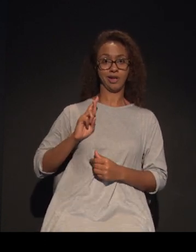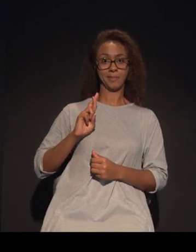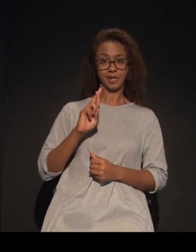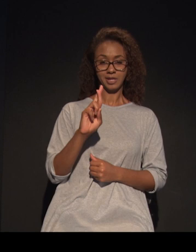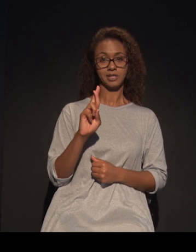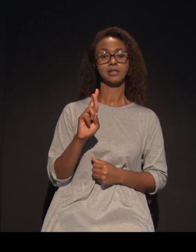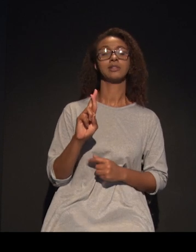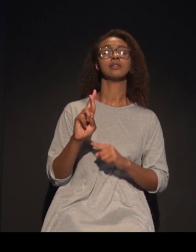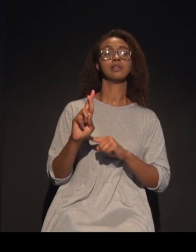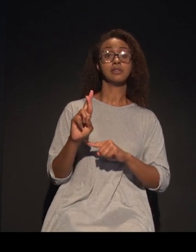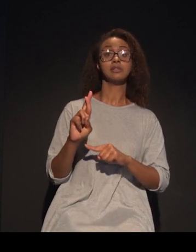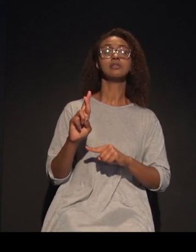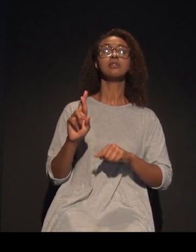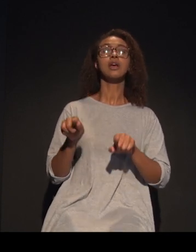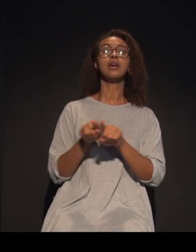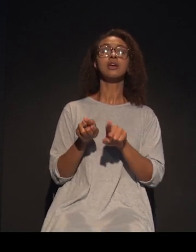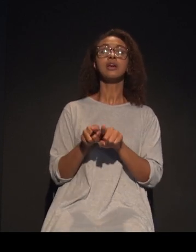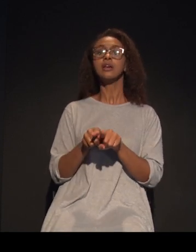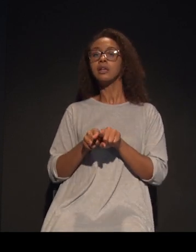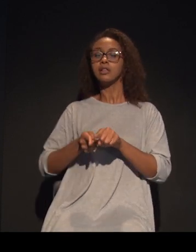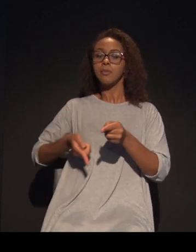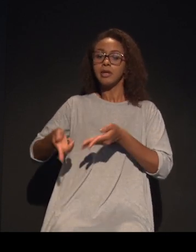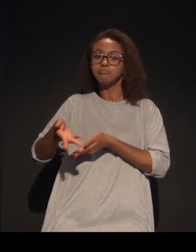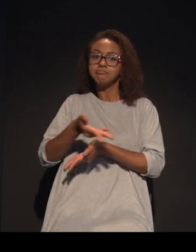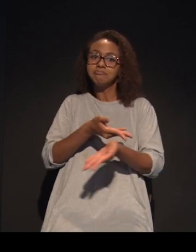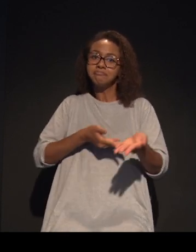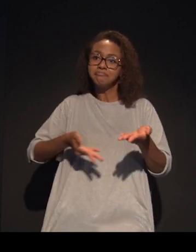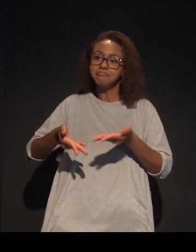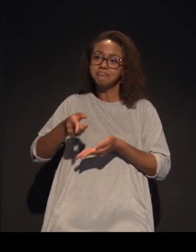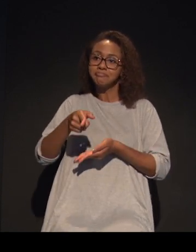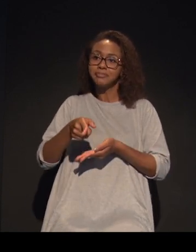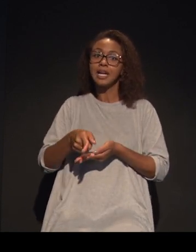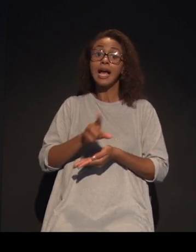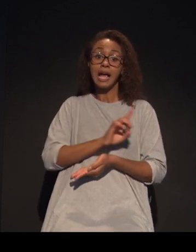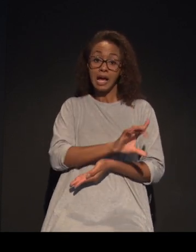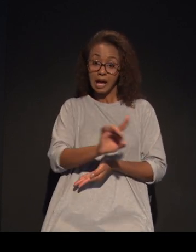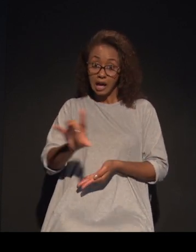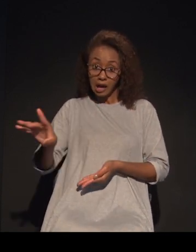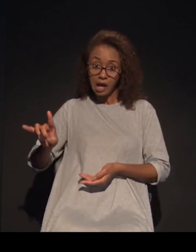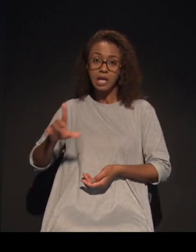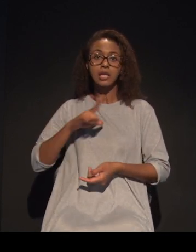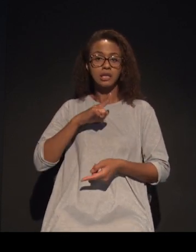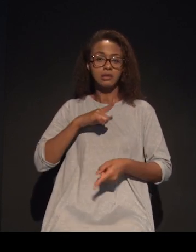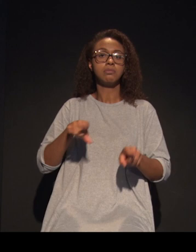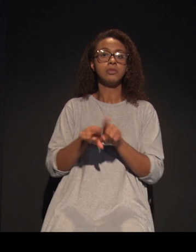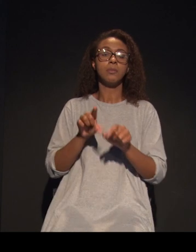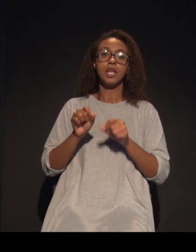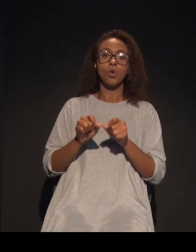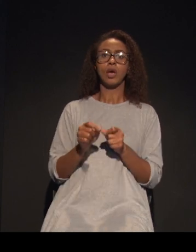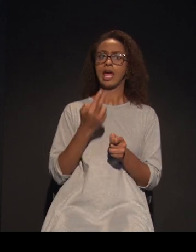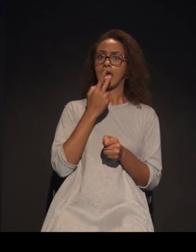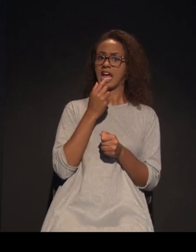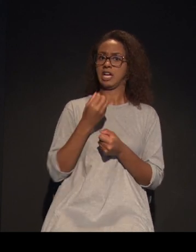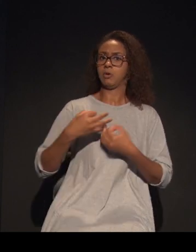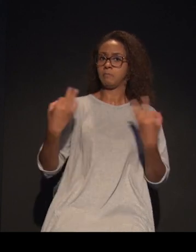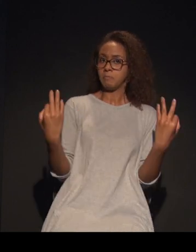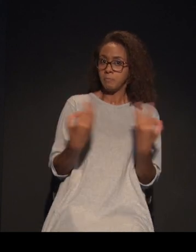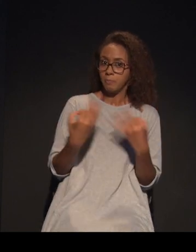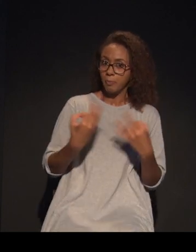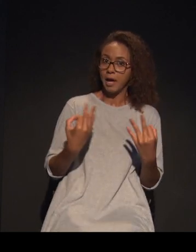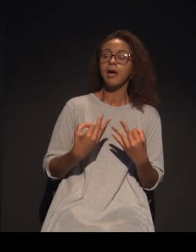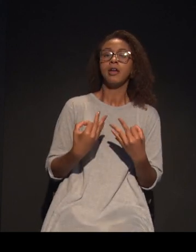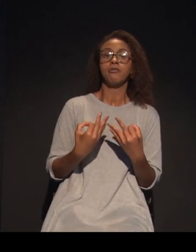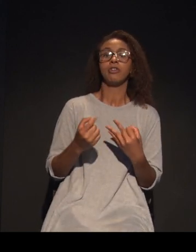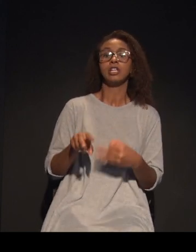particular o campeonato na aldeia cada um dê escolhe um júri que fala bem a língua cada um dê escolhe